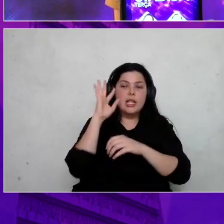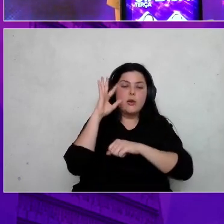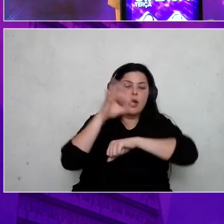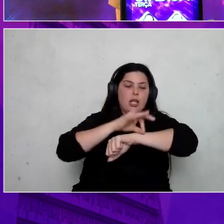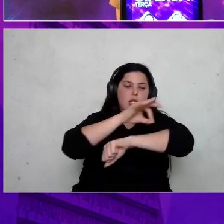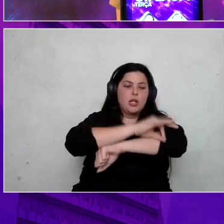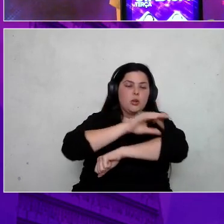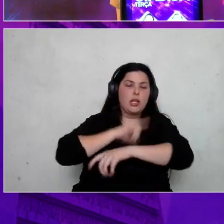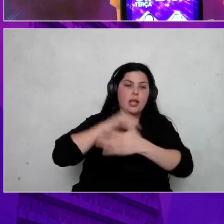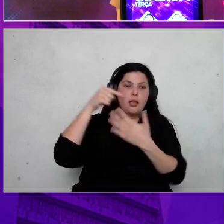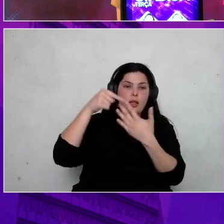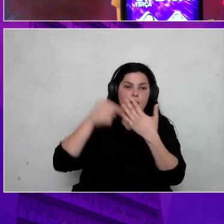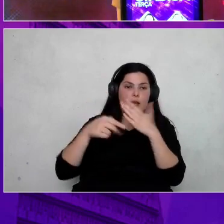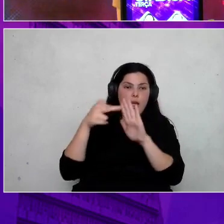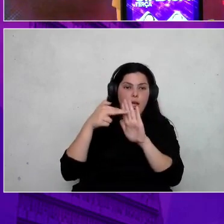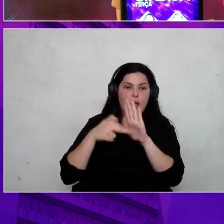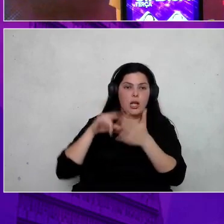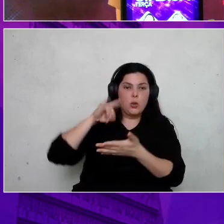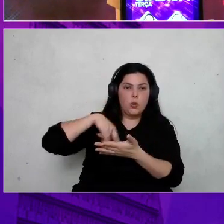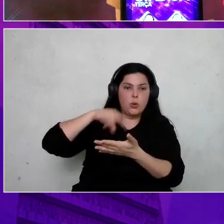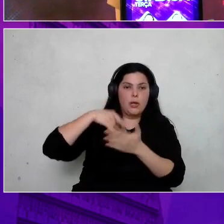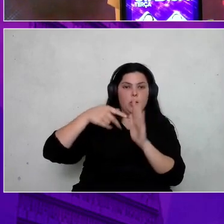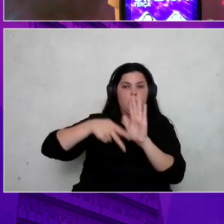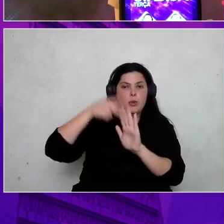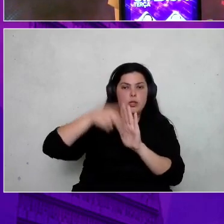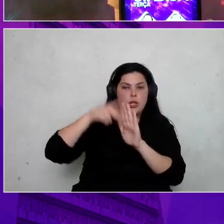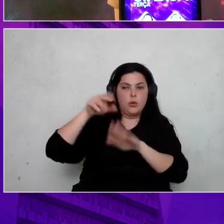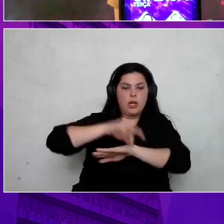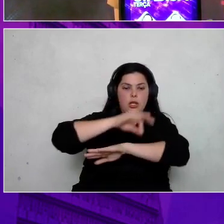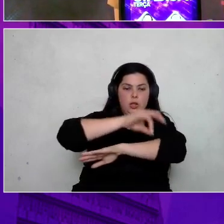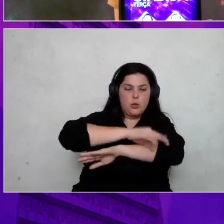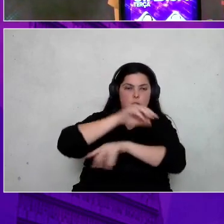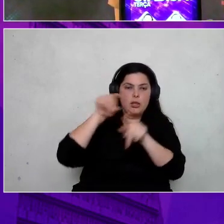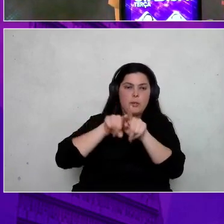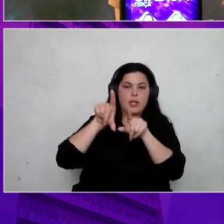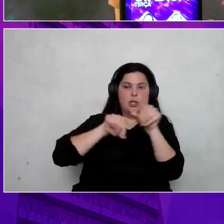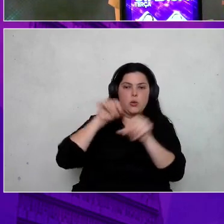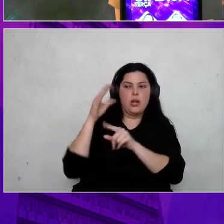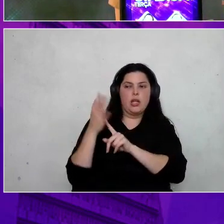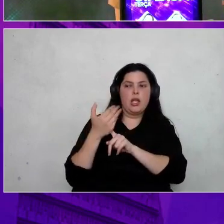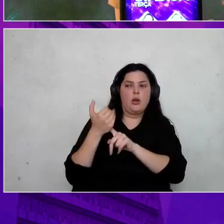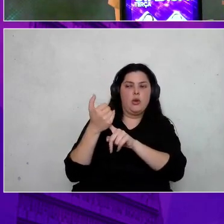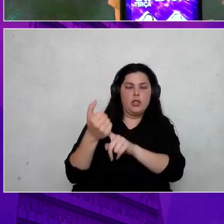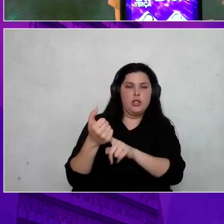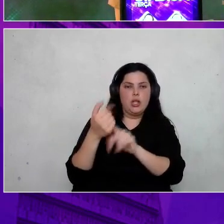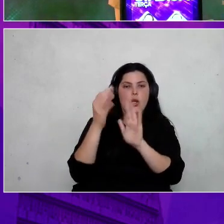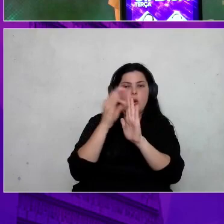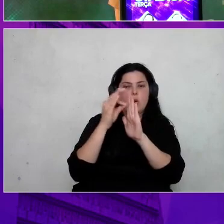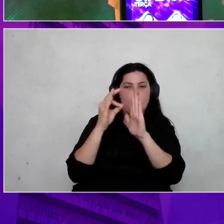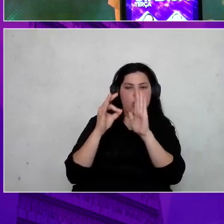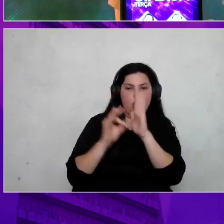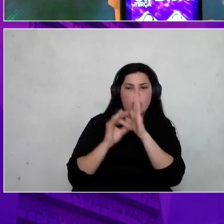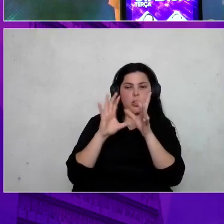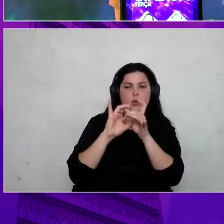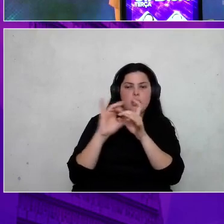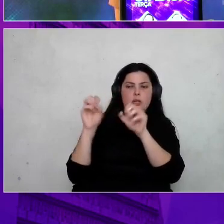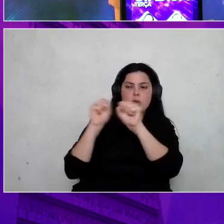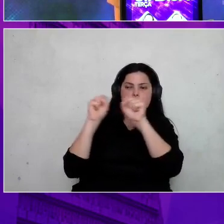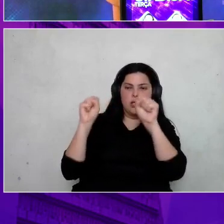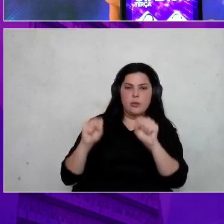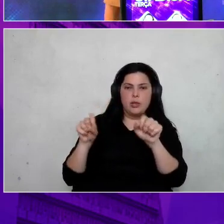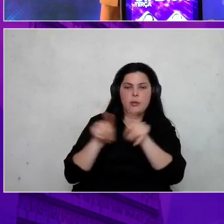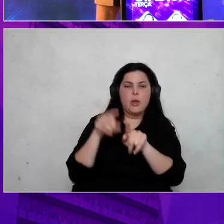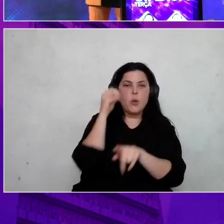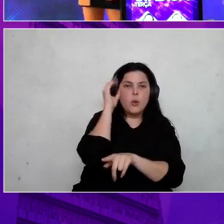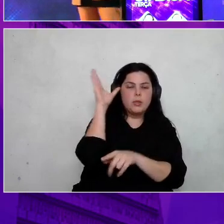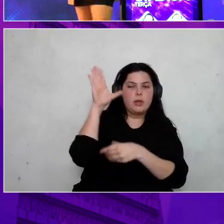requisitos, documentos de projetos de arquitetura, escolha de tecnologia, o código-fonte, contexto do sistema, conhecimento implícito dos